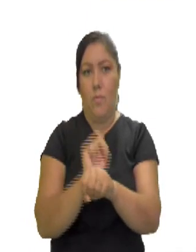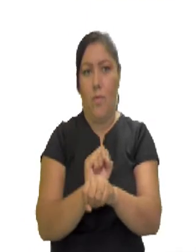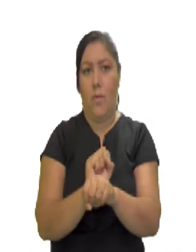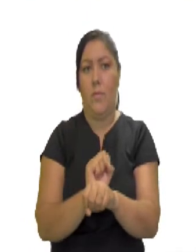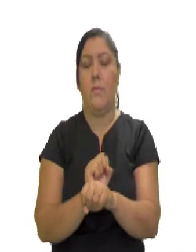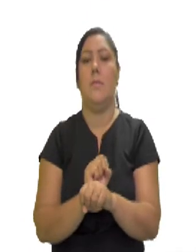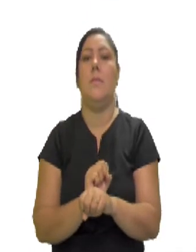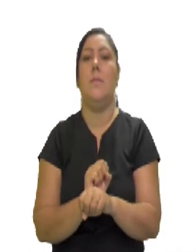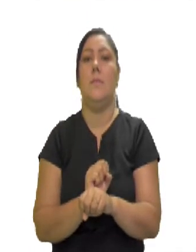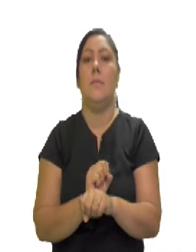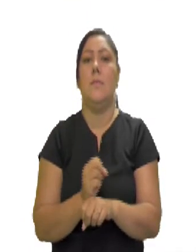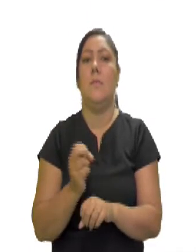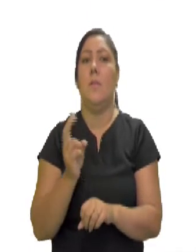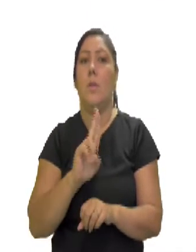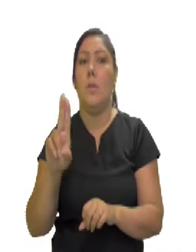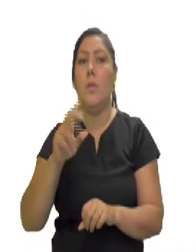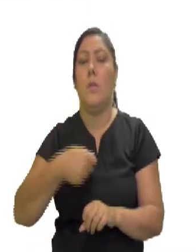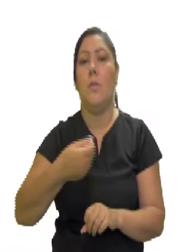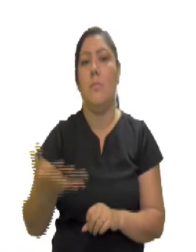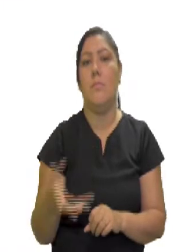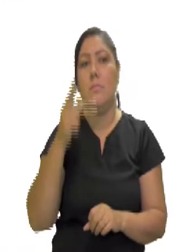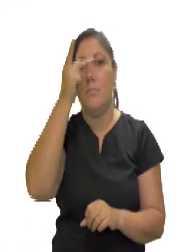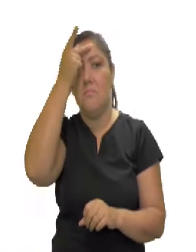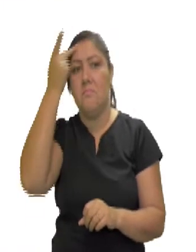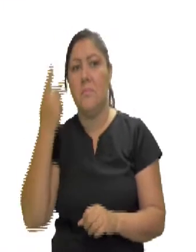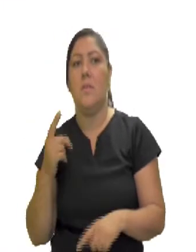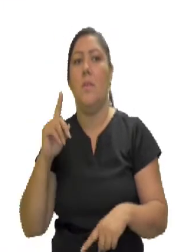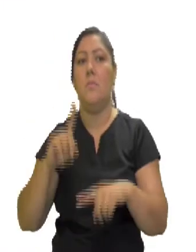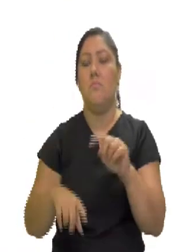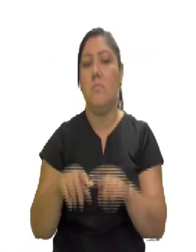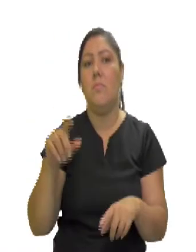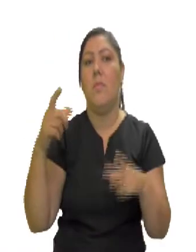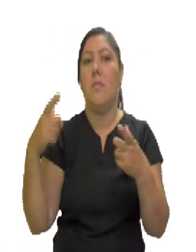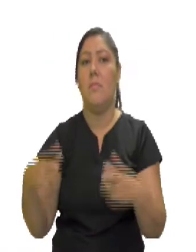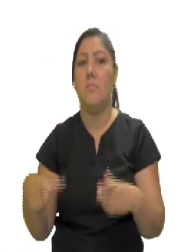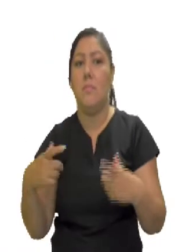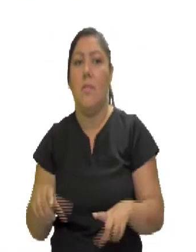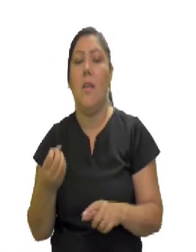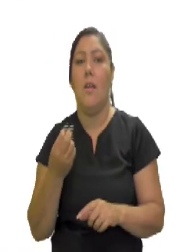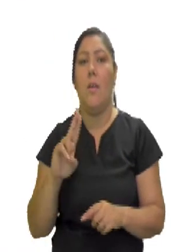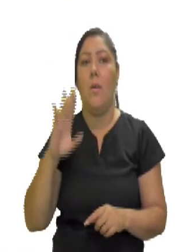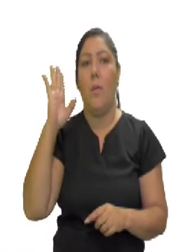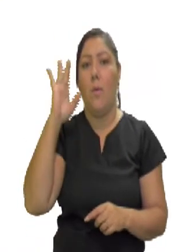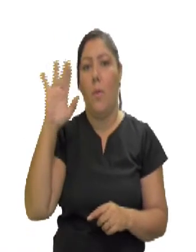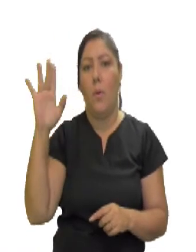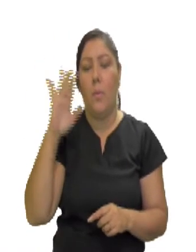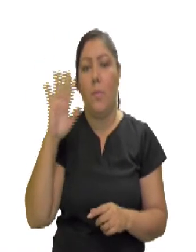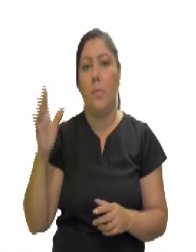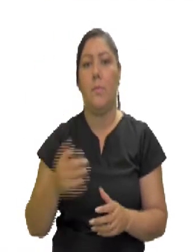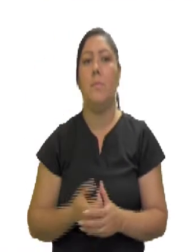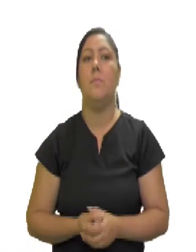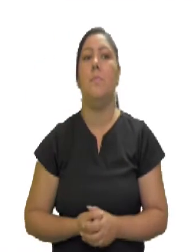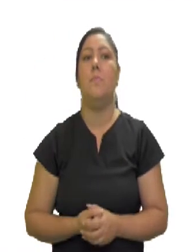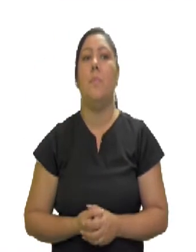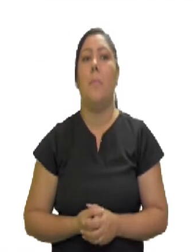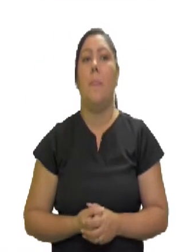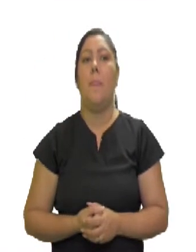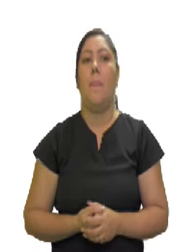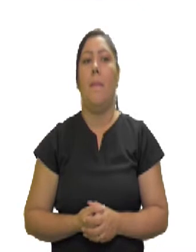imaginação. Enquanto o substantivo abstrato é aquele que nomeia qualidades, defeitos,